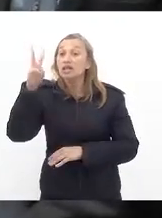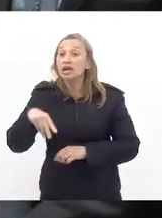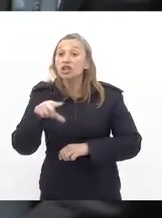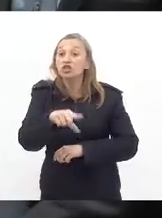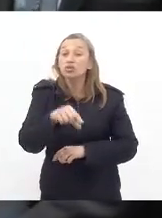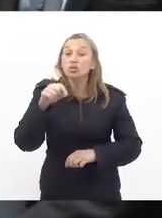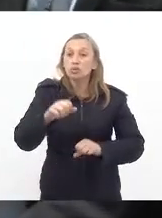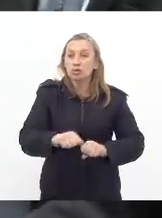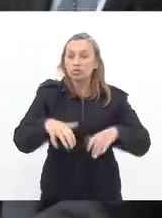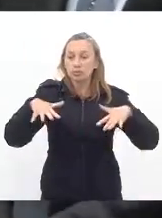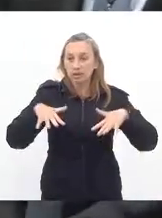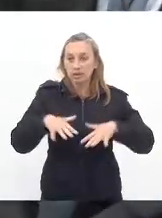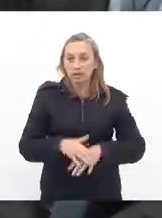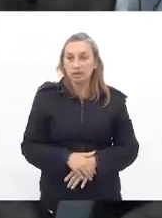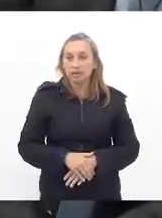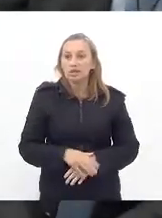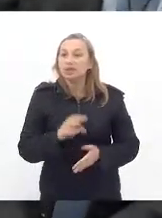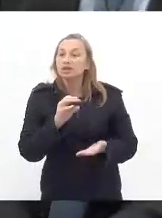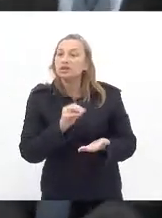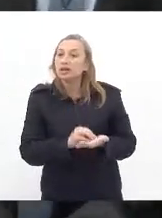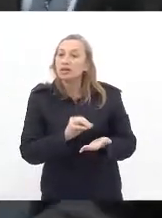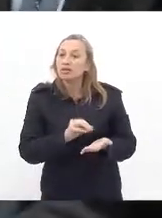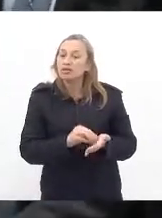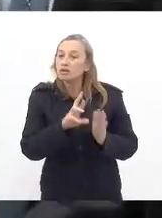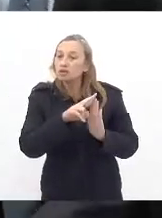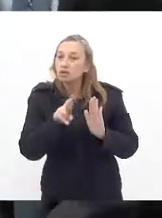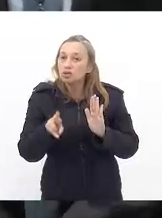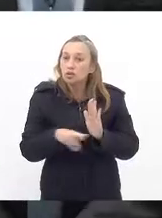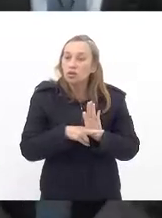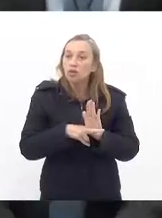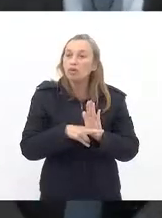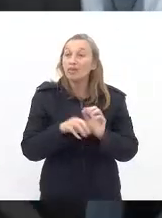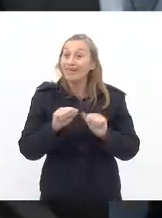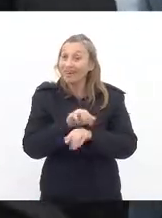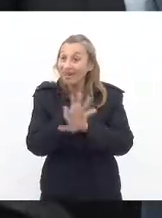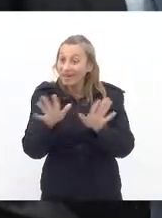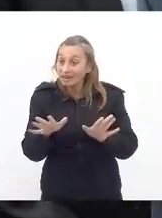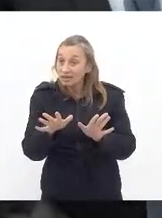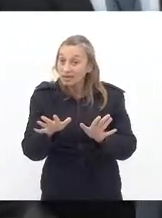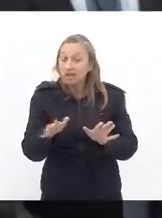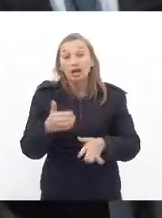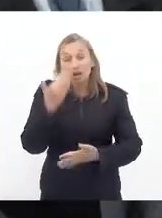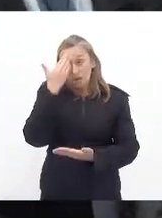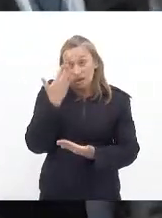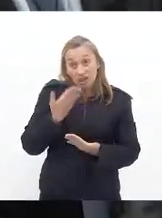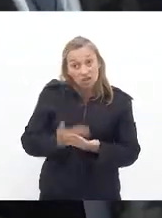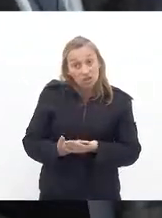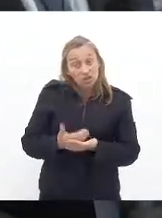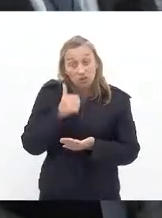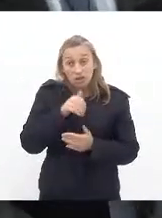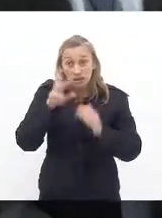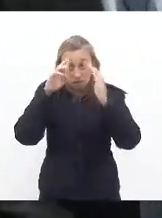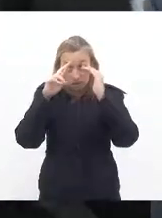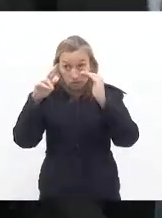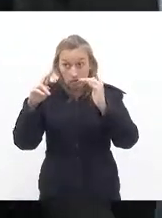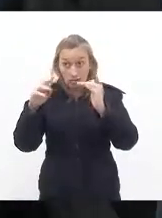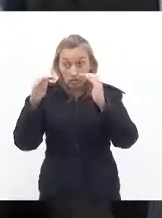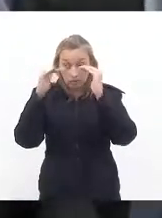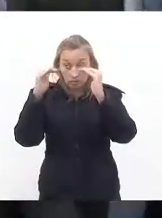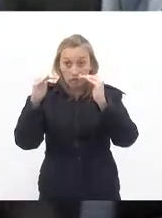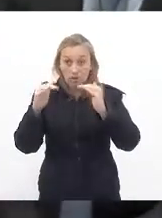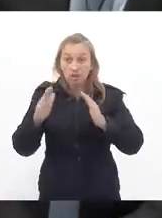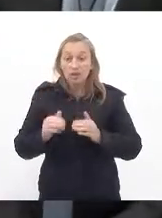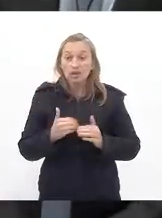plenário na ausência de Norma regimental Clara eu creio que você nem se deve encaminhar